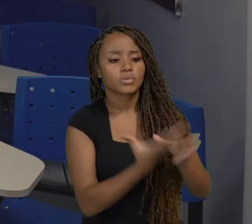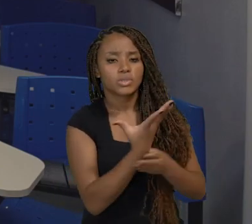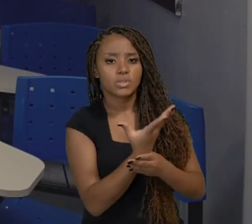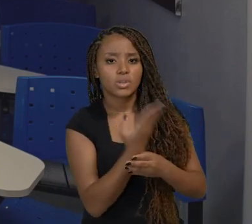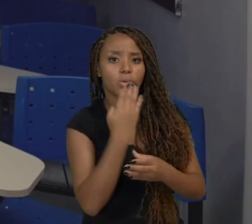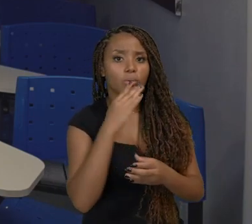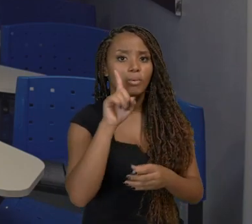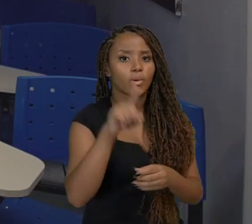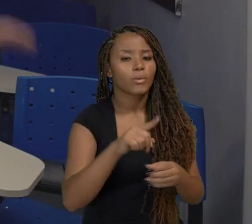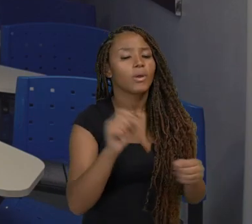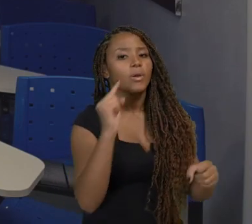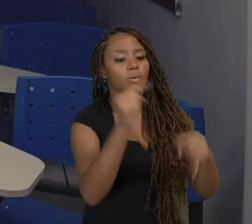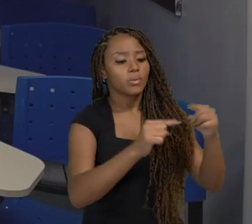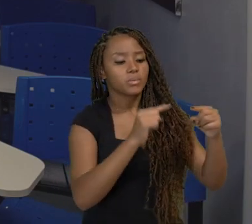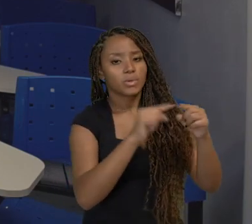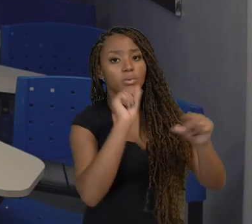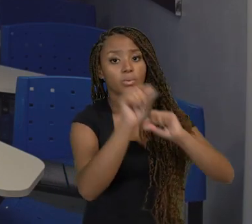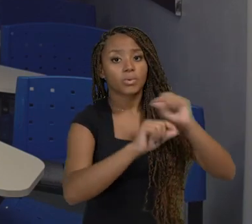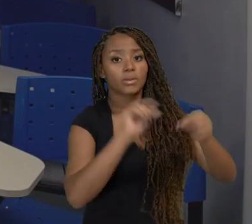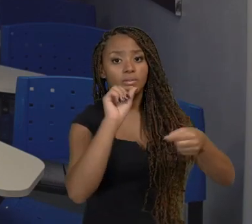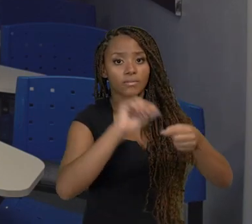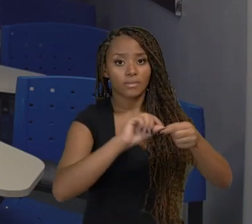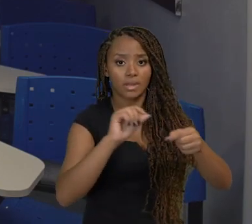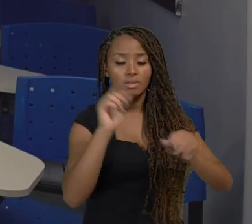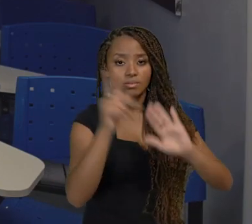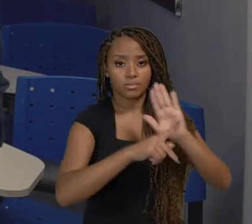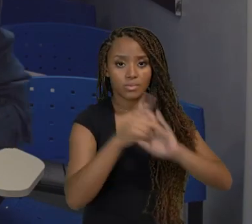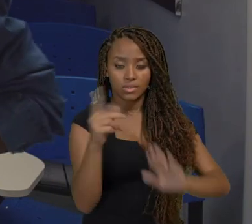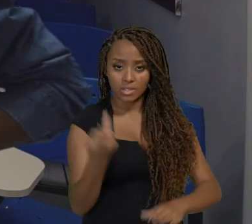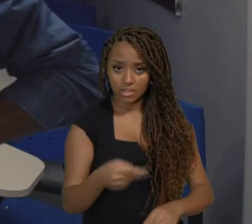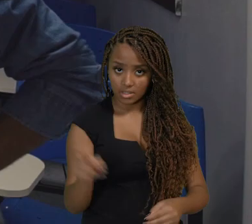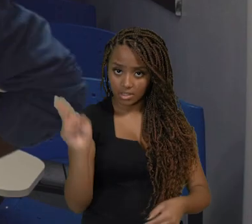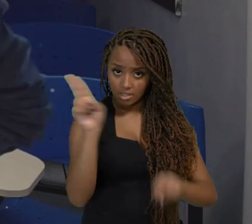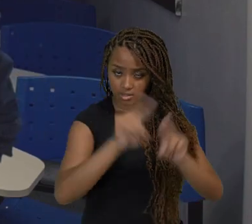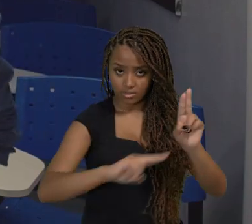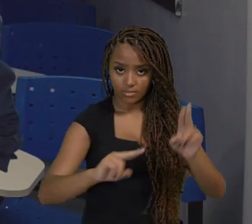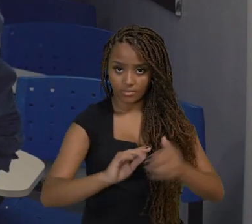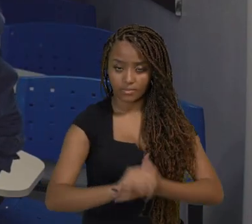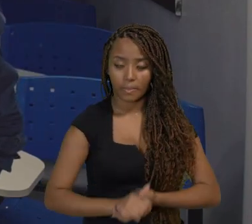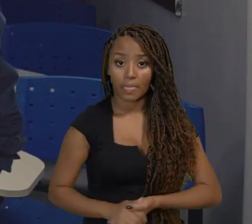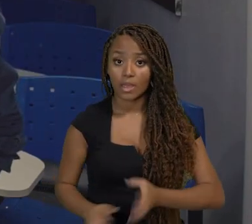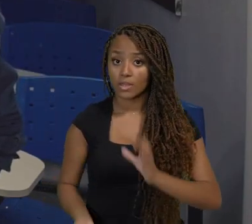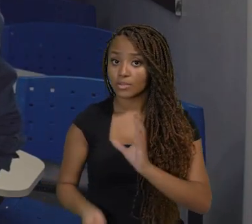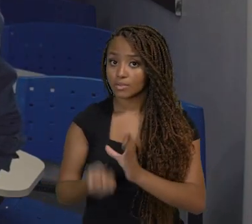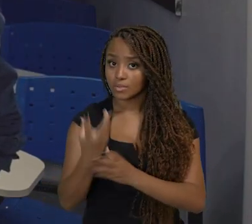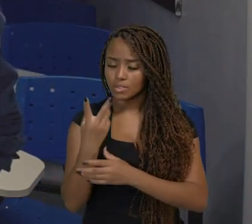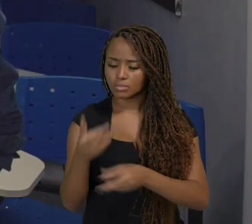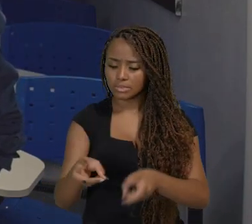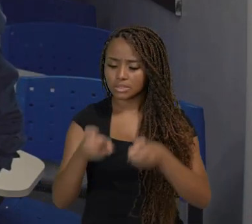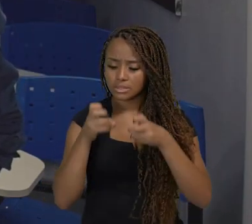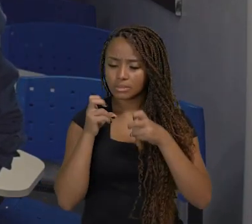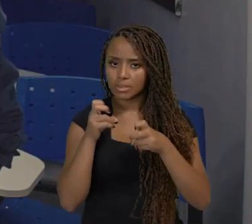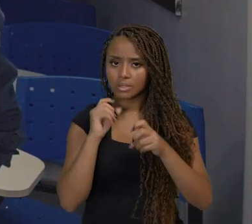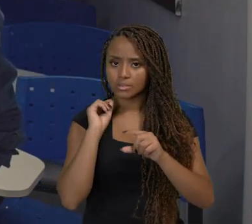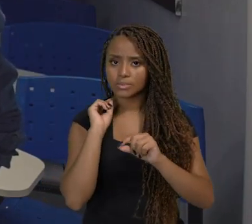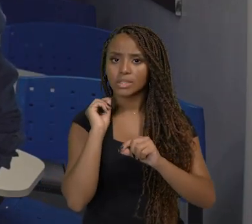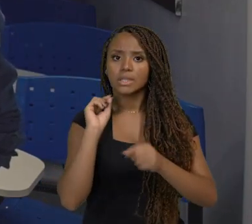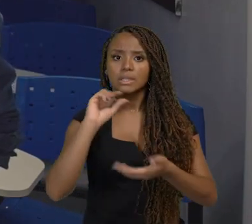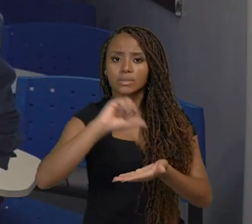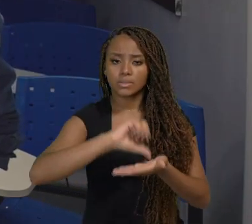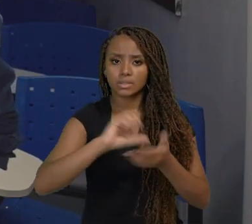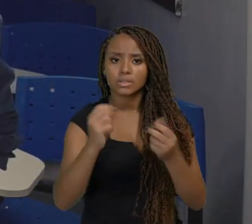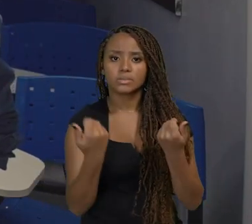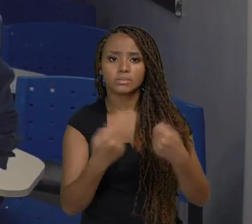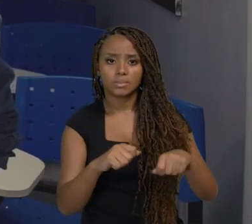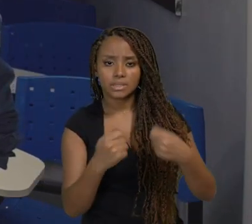qual o objetivo, o que é que faz esse projeto aqui no campus? Bom, a Skillfo surgiu observando uma necessidade do campus e dos alunos